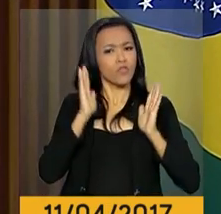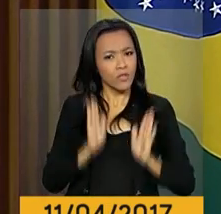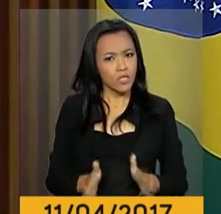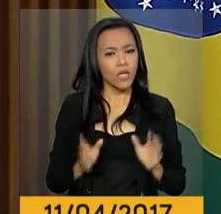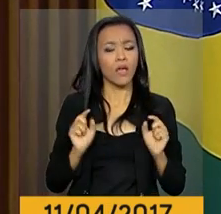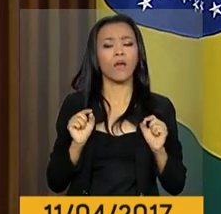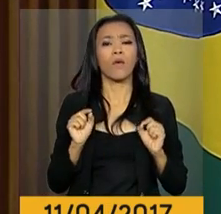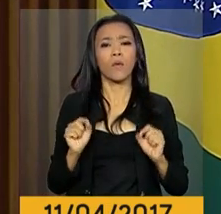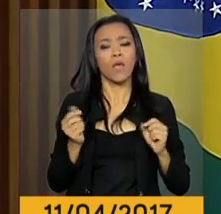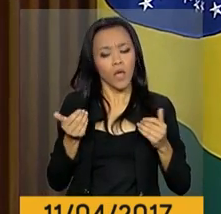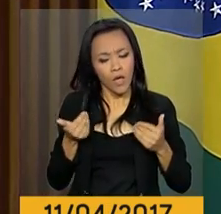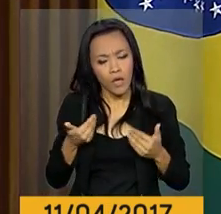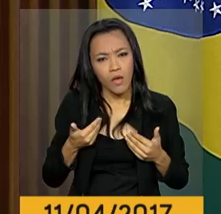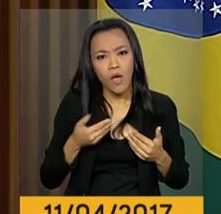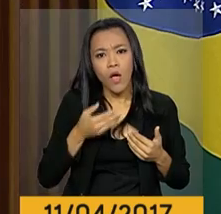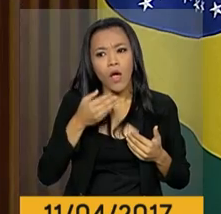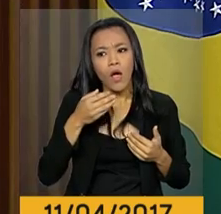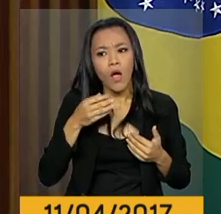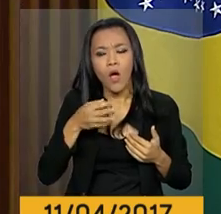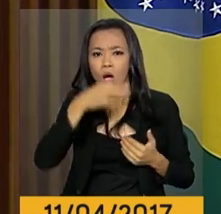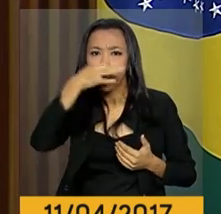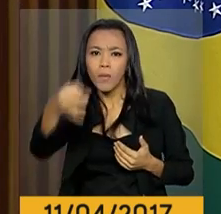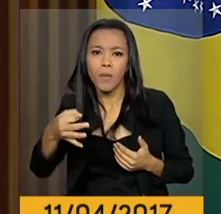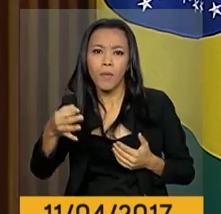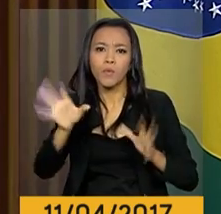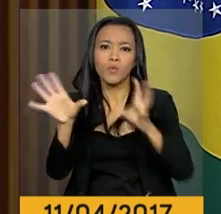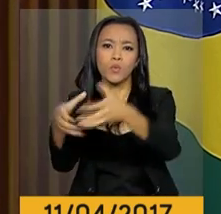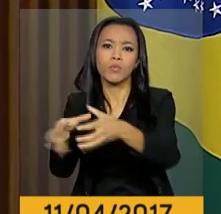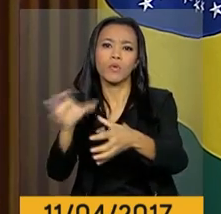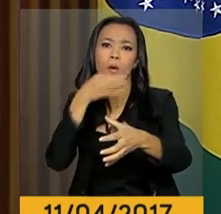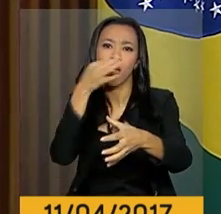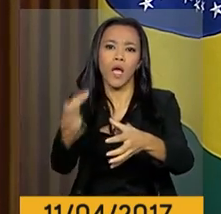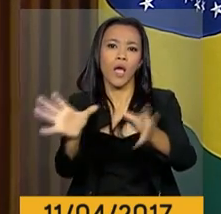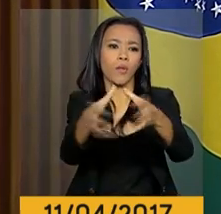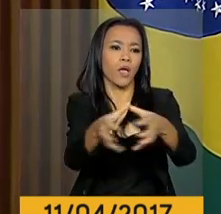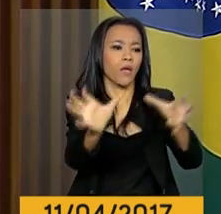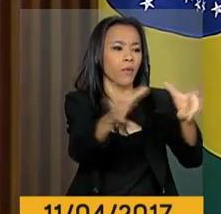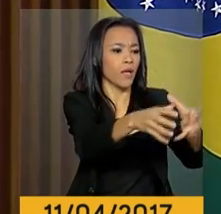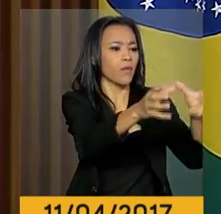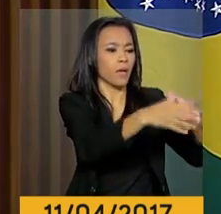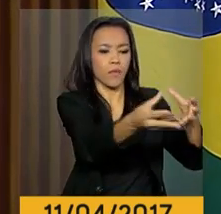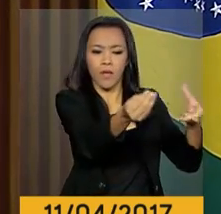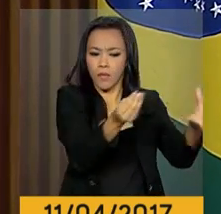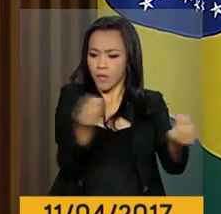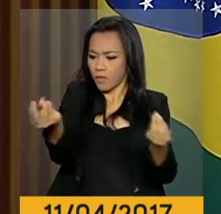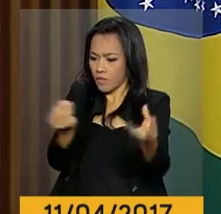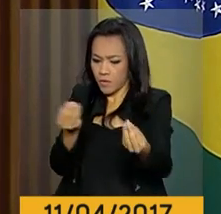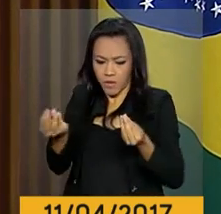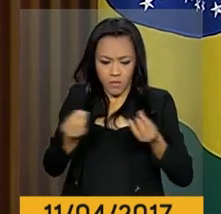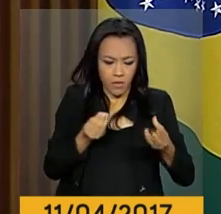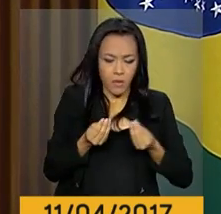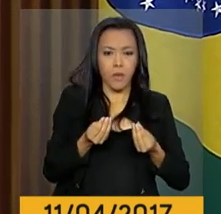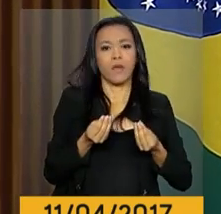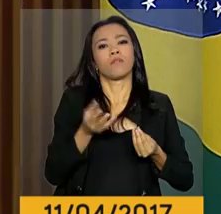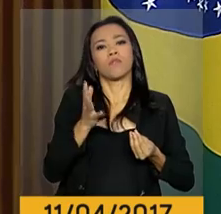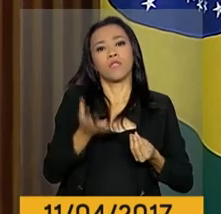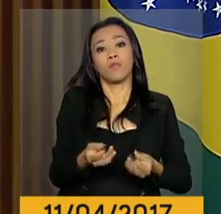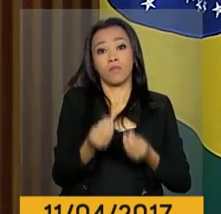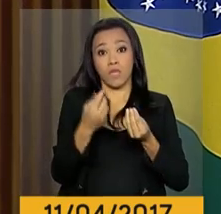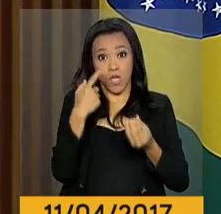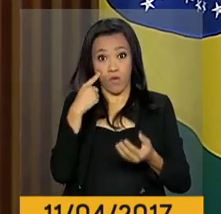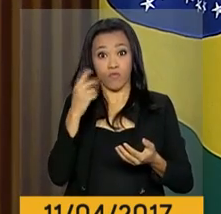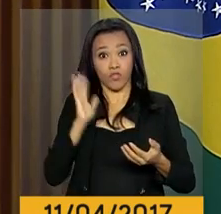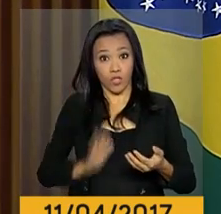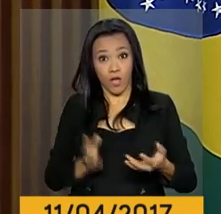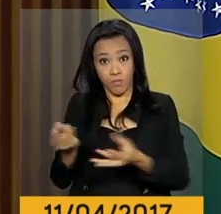começado a ouvir as bancadas o relator Artur Maia me trouxe eh algumas observações que já tinham sido feitas